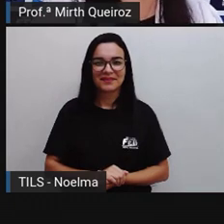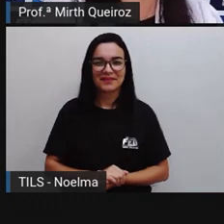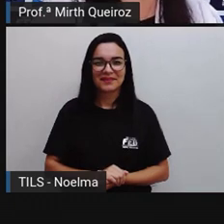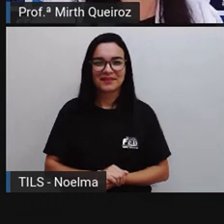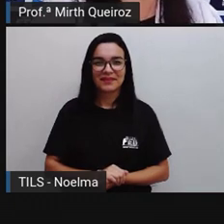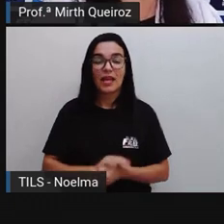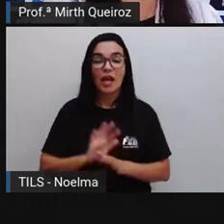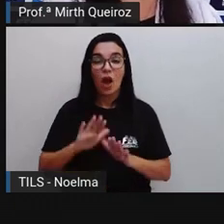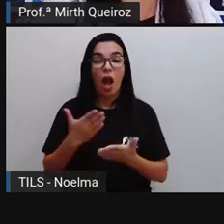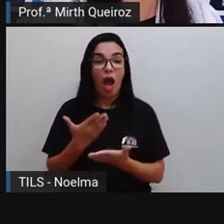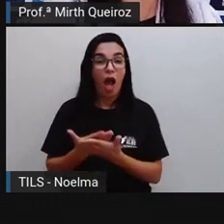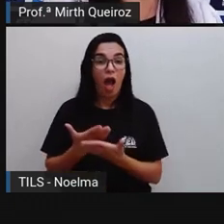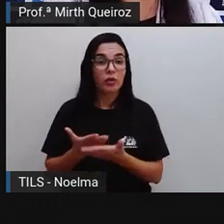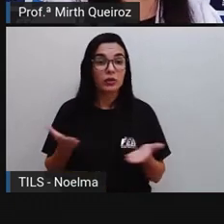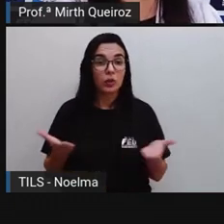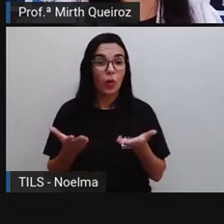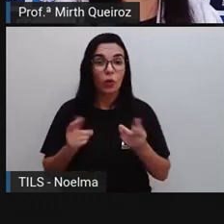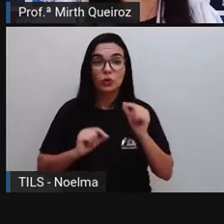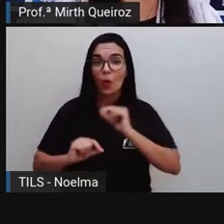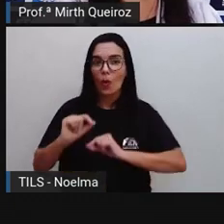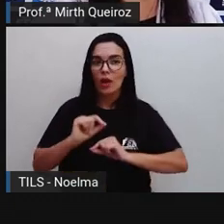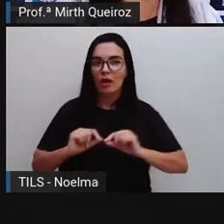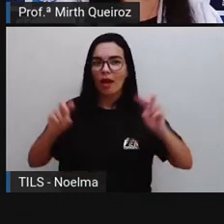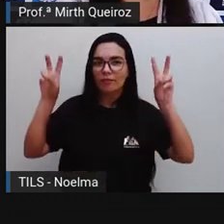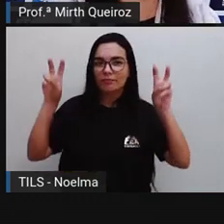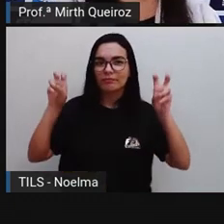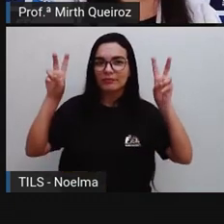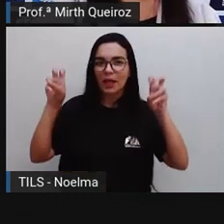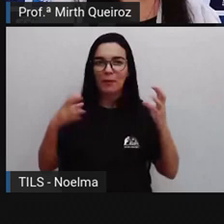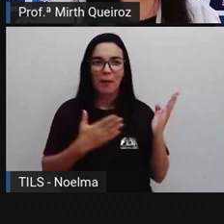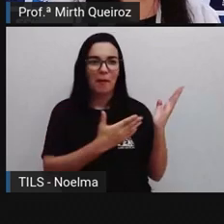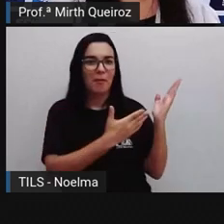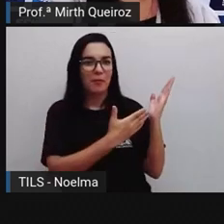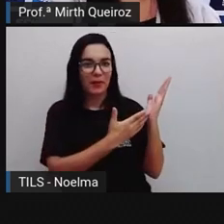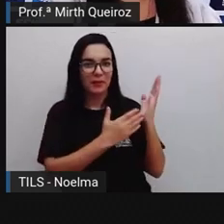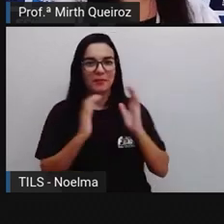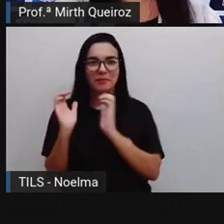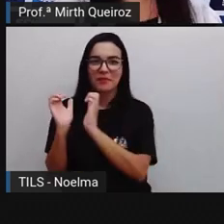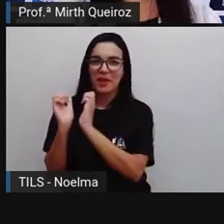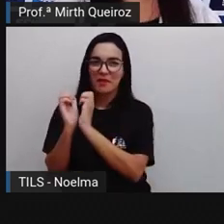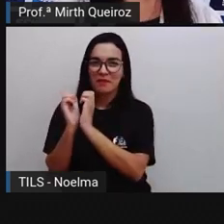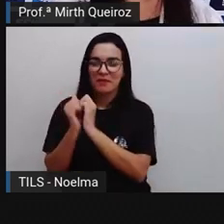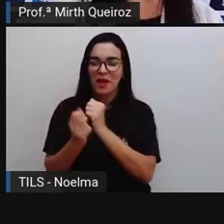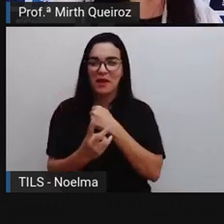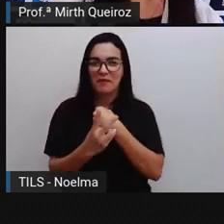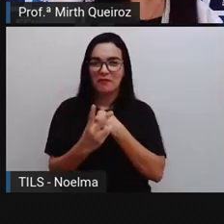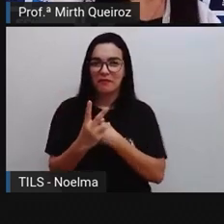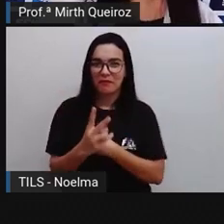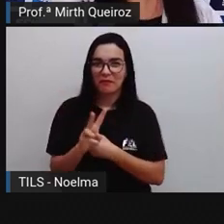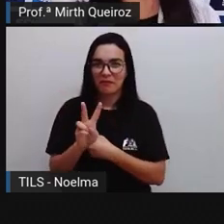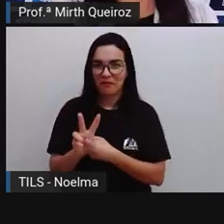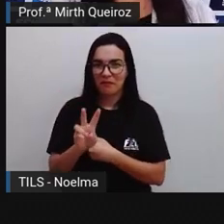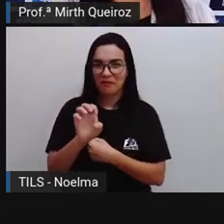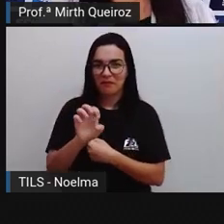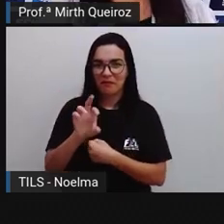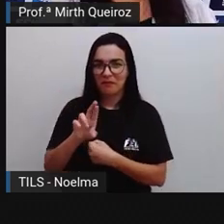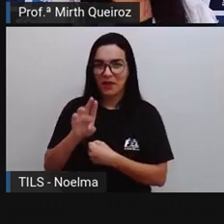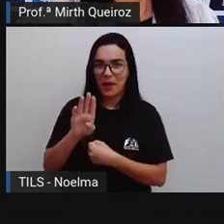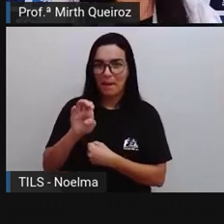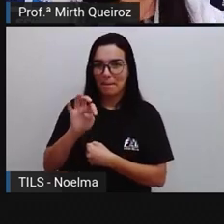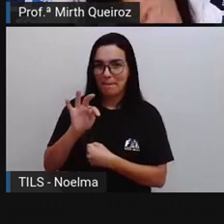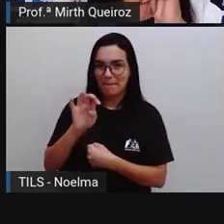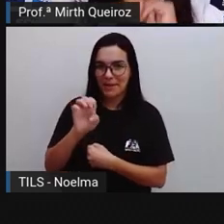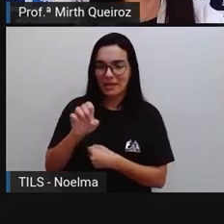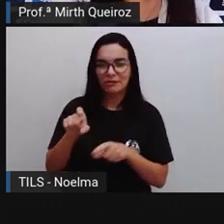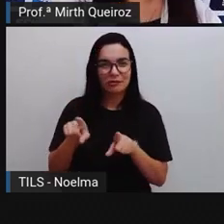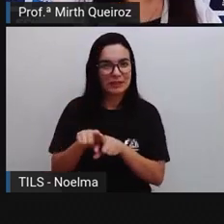Na aula de hoje a gente vai falar aí sobre o gênero verbete, mais um gênero textual.